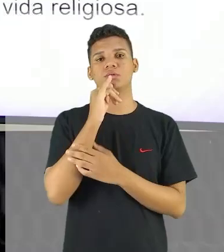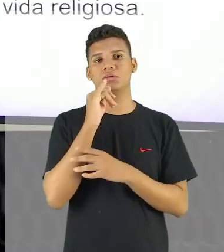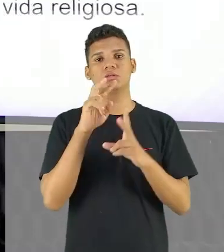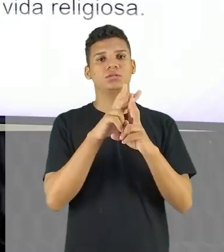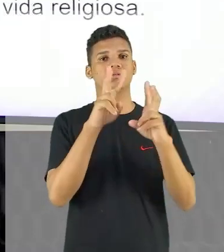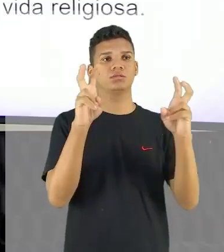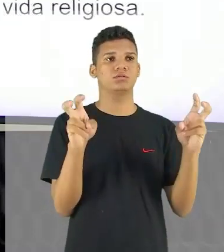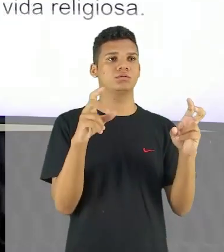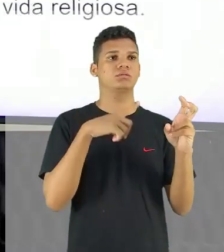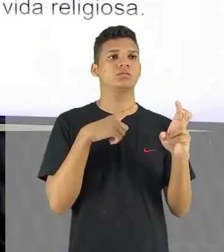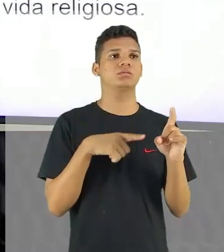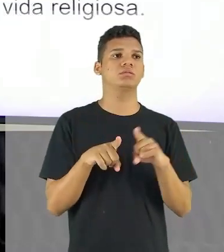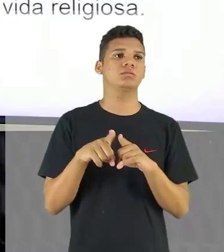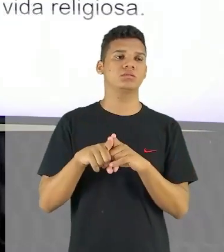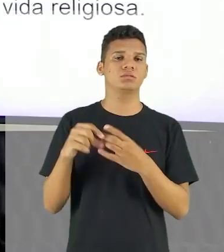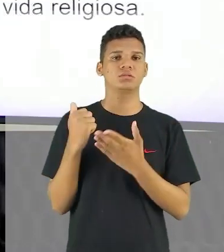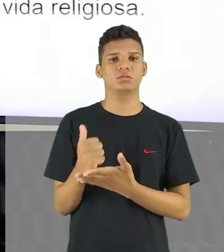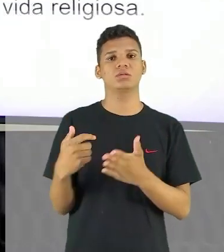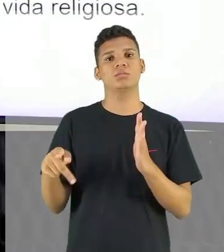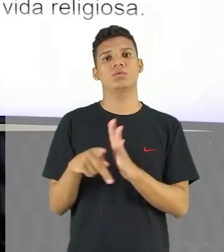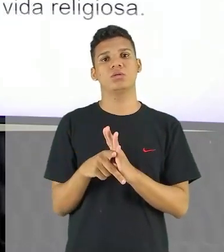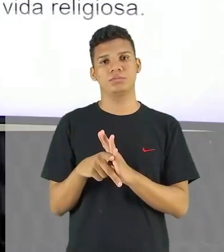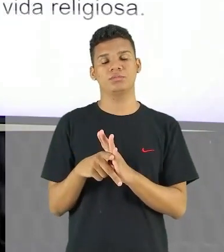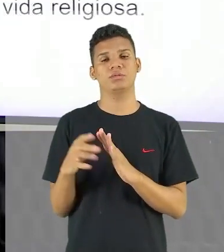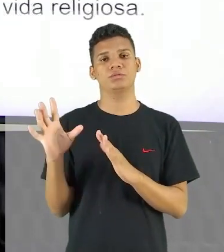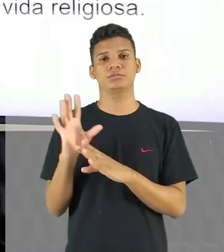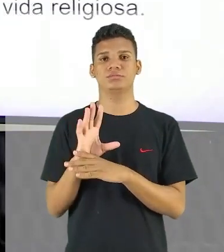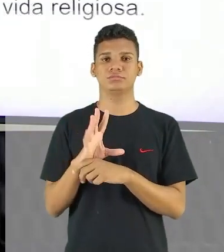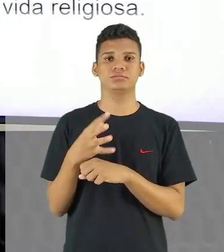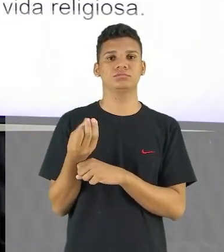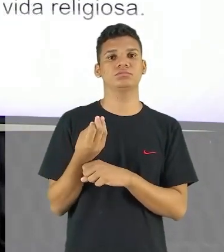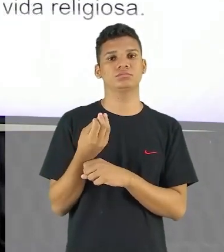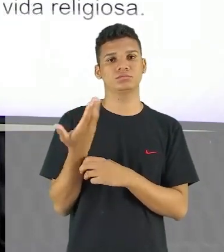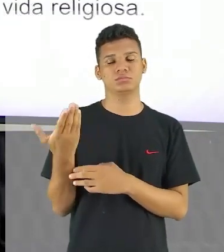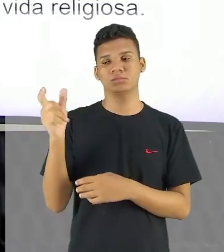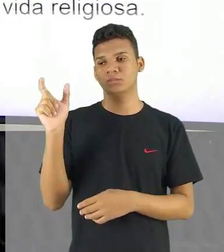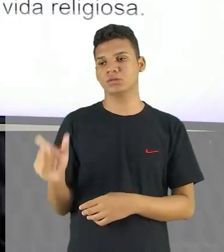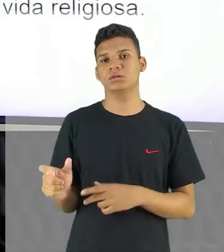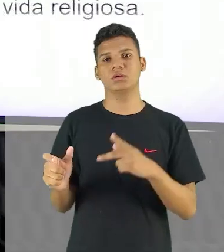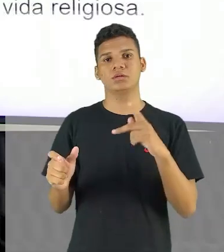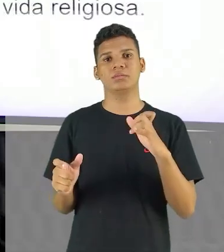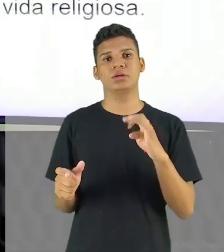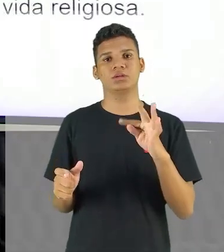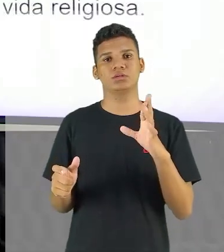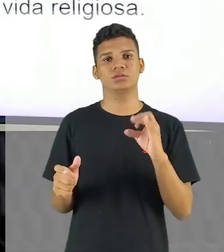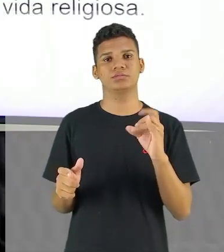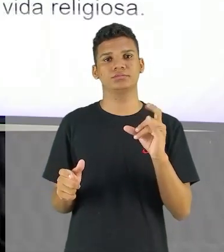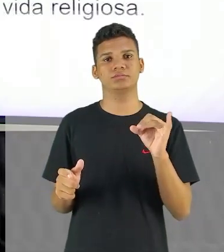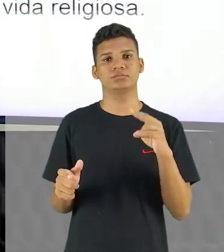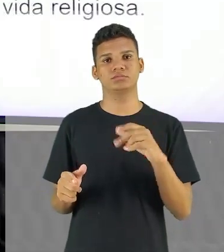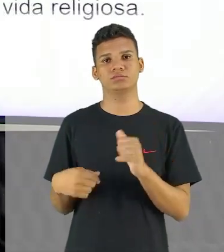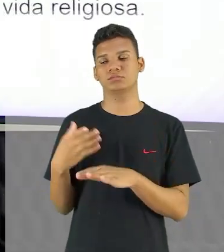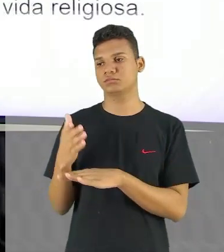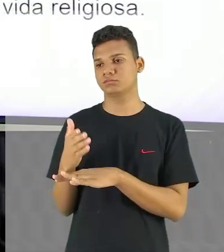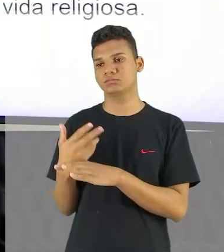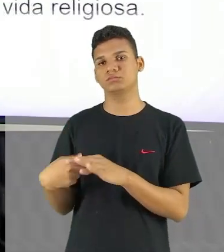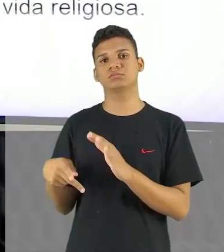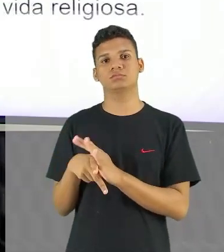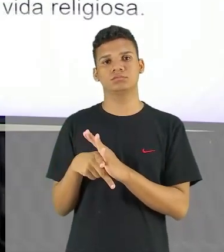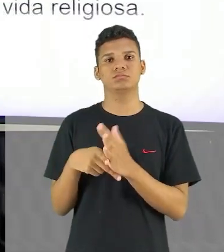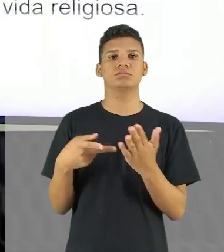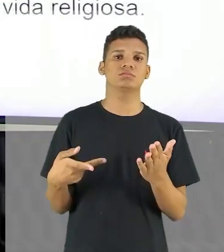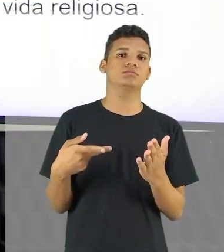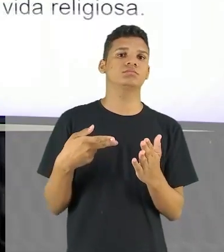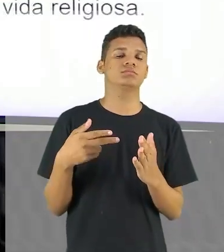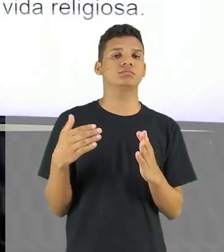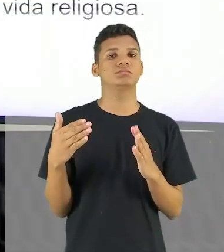trabalho assistencialista da igreja, embora Dona Petronilha participe lá da igreja, tem um comportamento, deu para ver como é